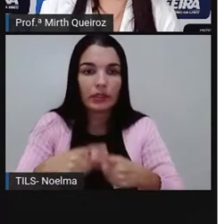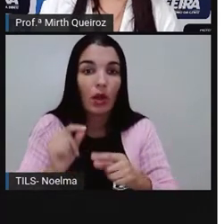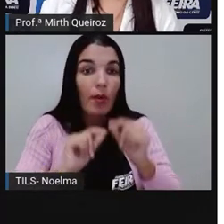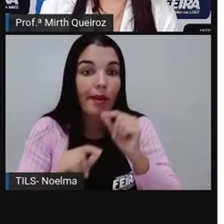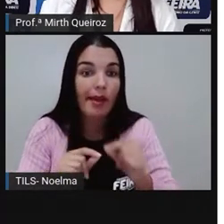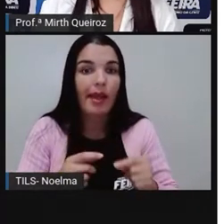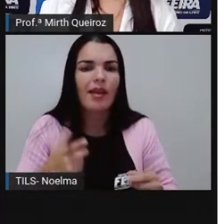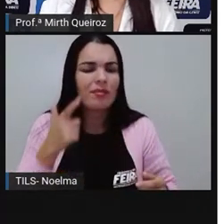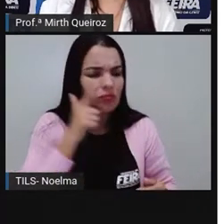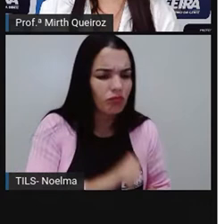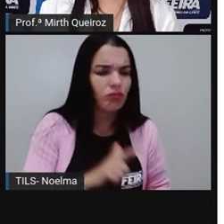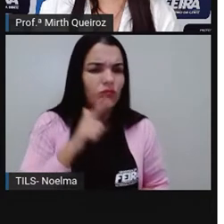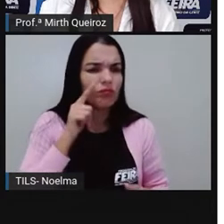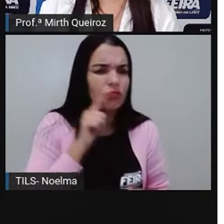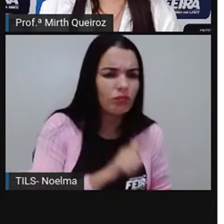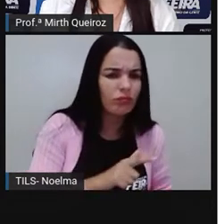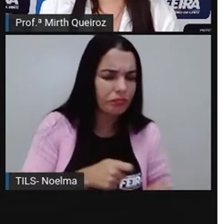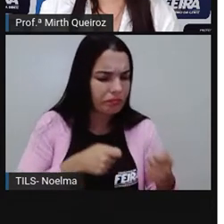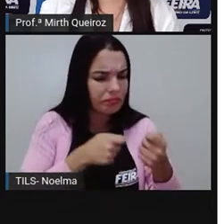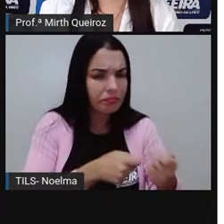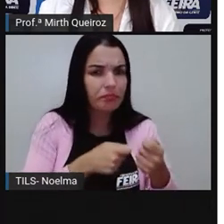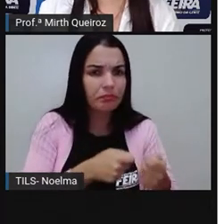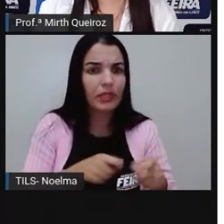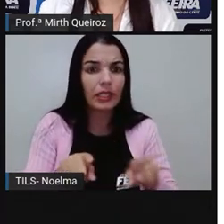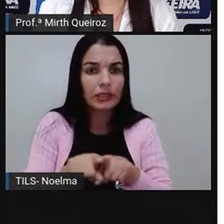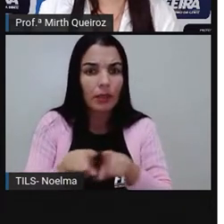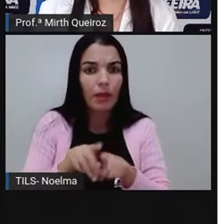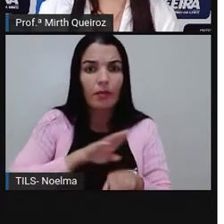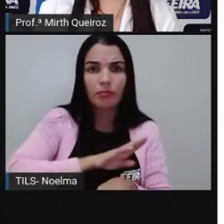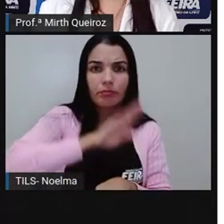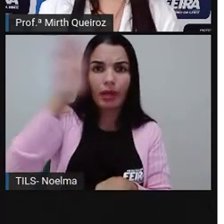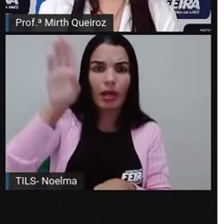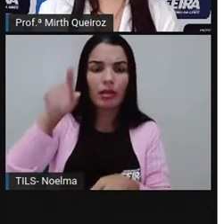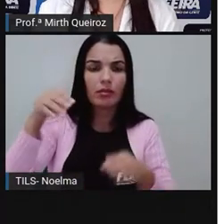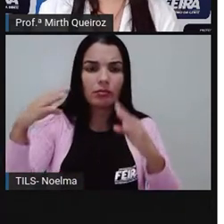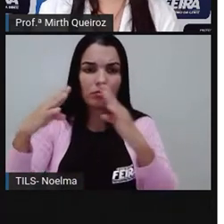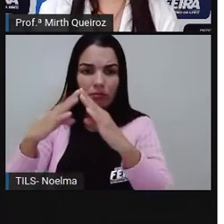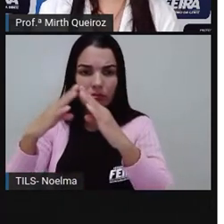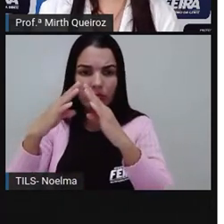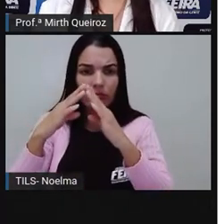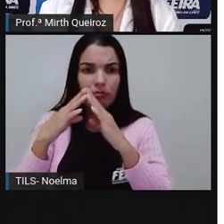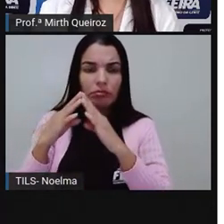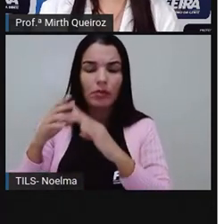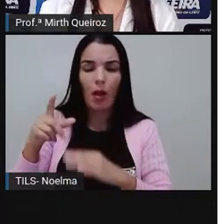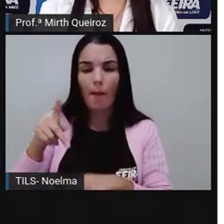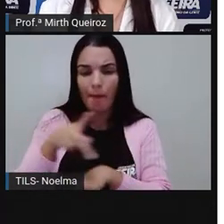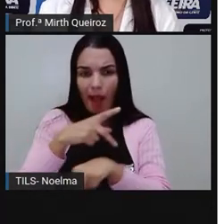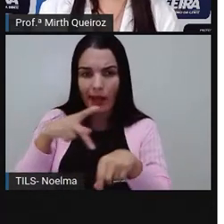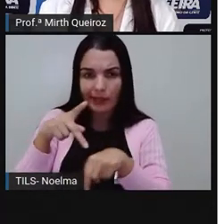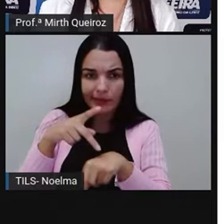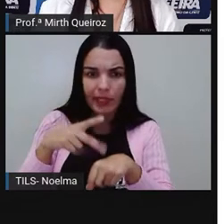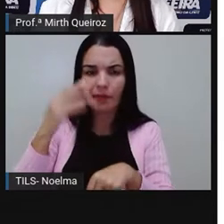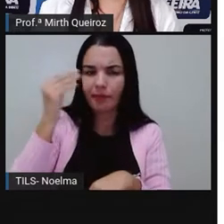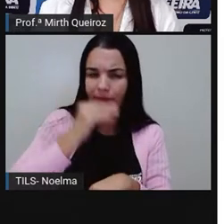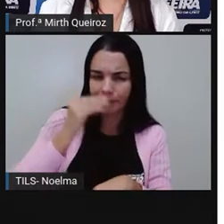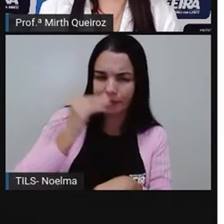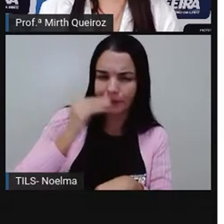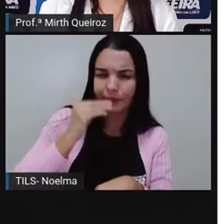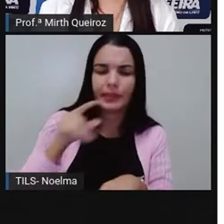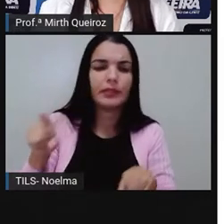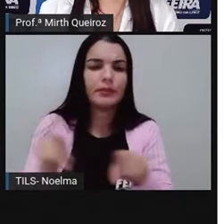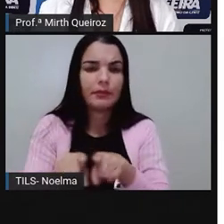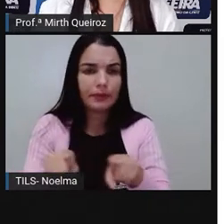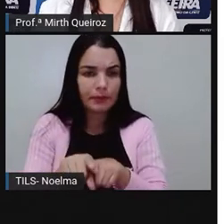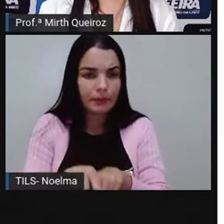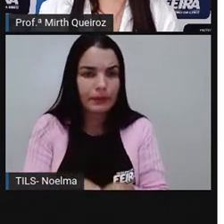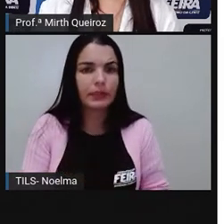o império na região do atual Marrocos também estavam fracassando, foi um dos motivos também que fez com que se tivesse esse